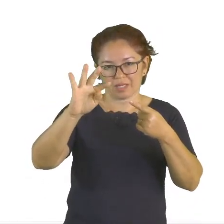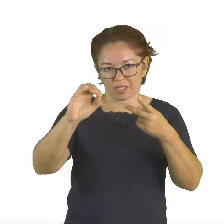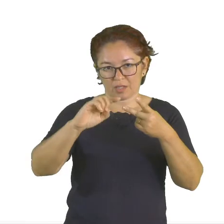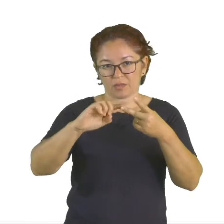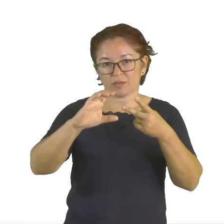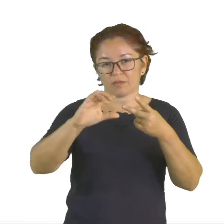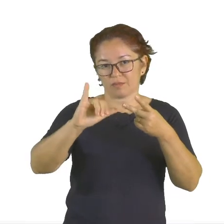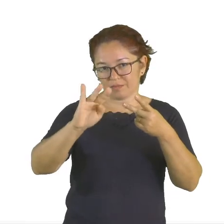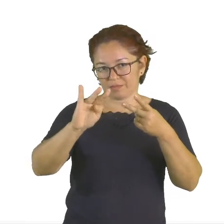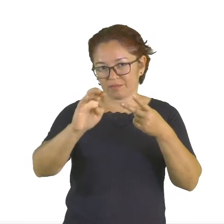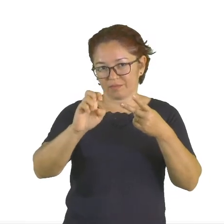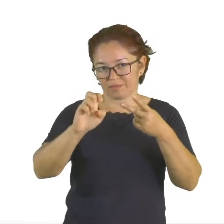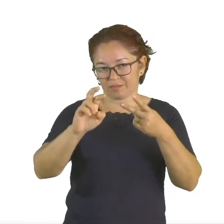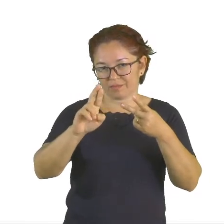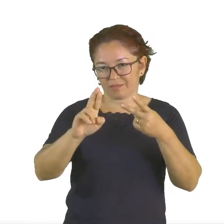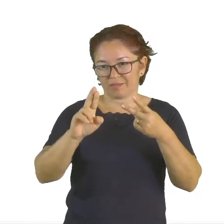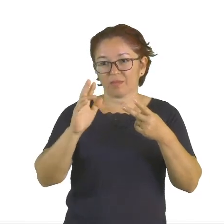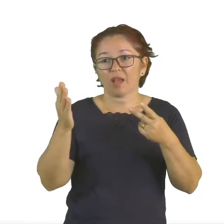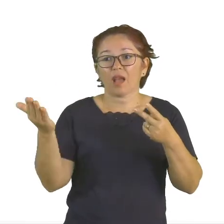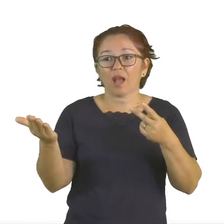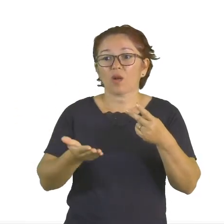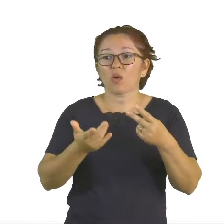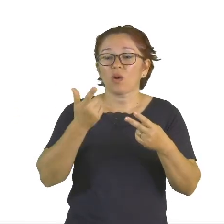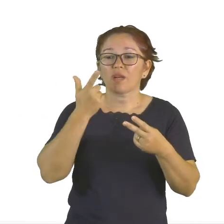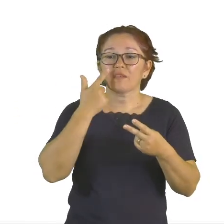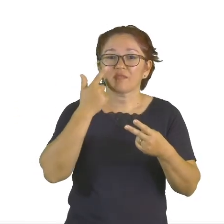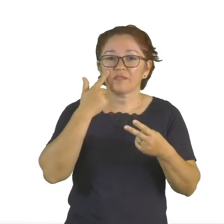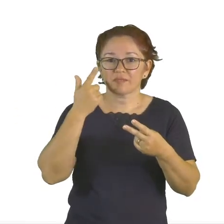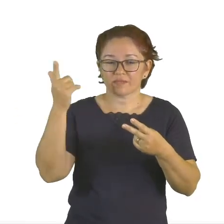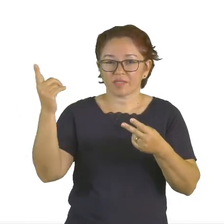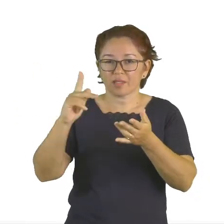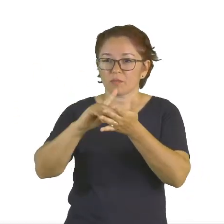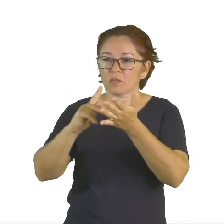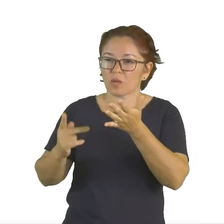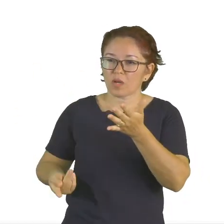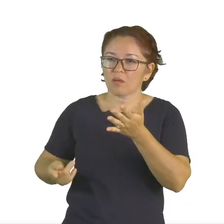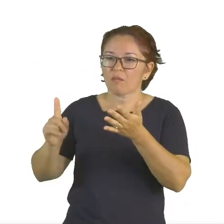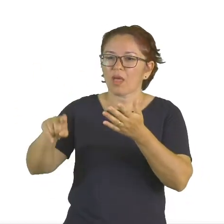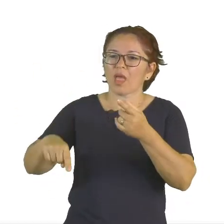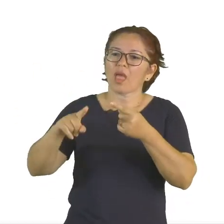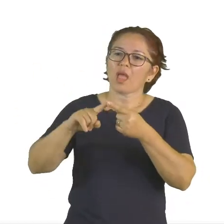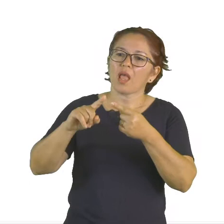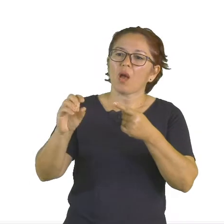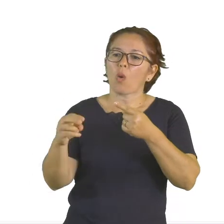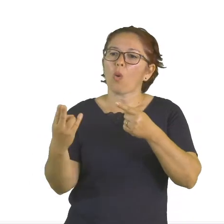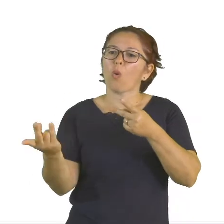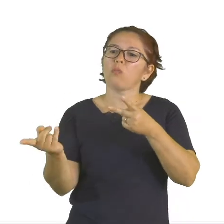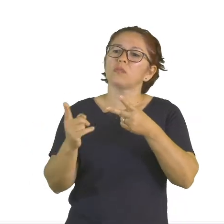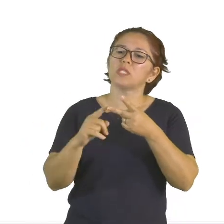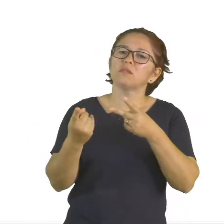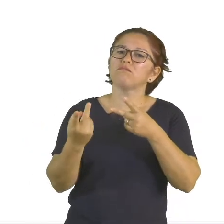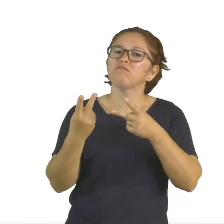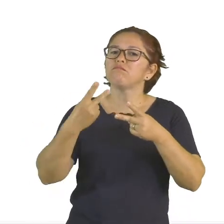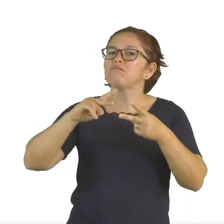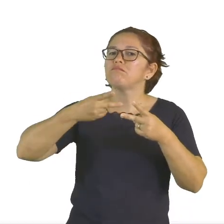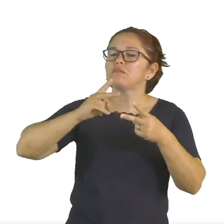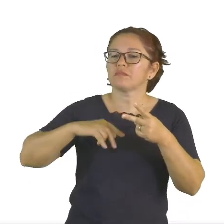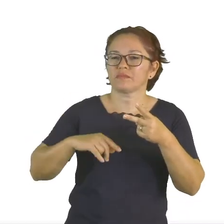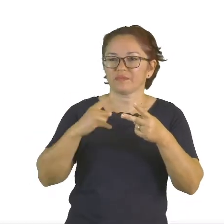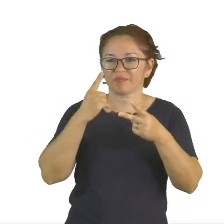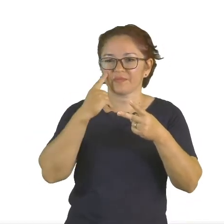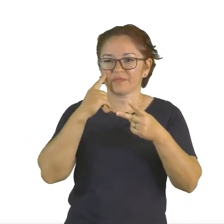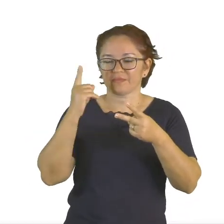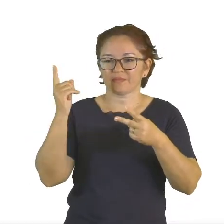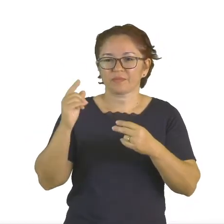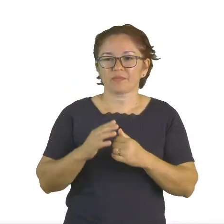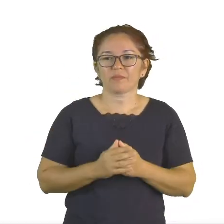tabela? Observem no material, tem o poema do Haroldo de Campos e tem o extremamente. Como